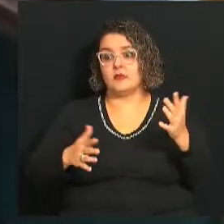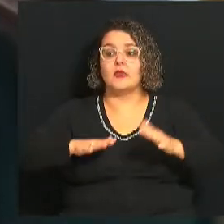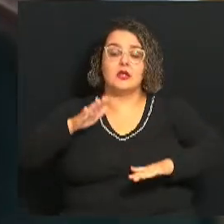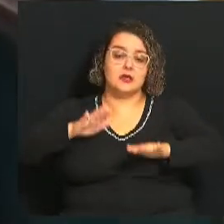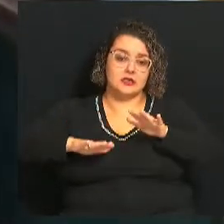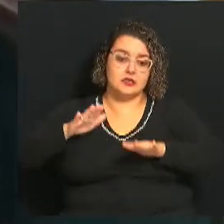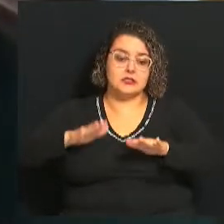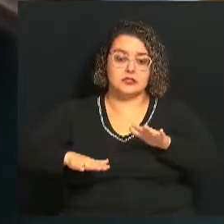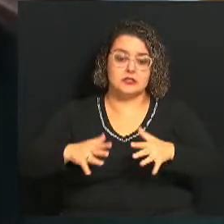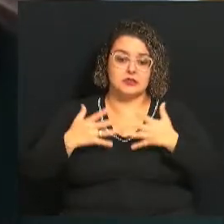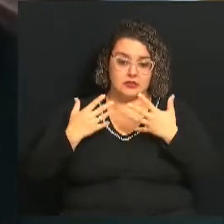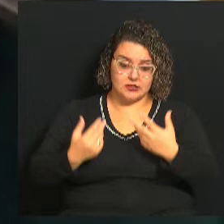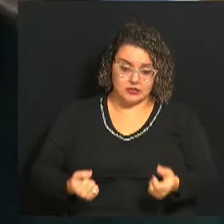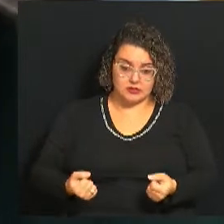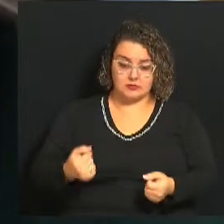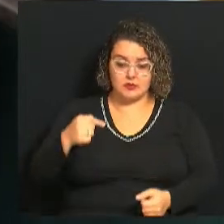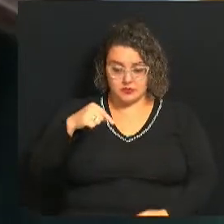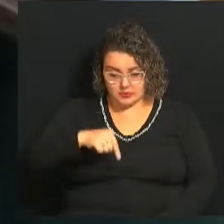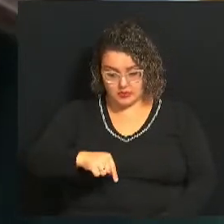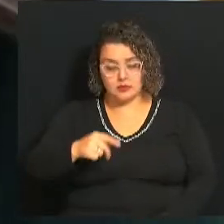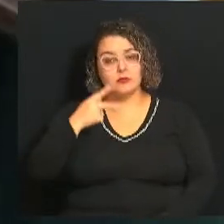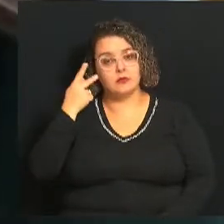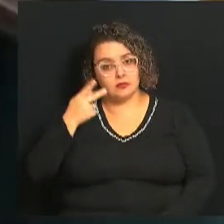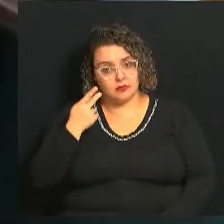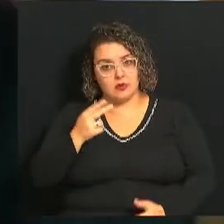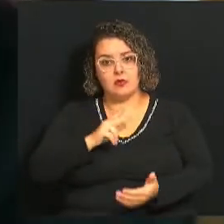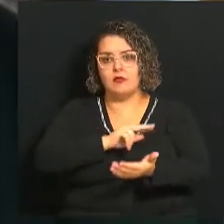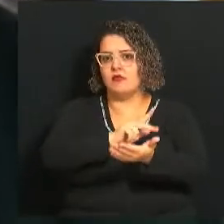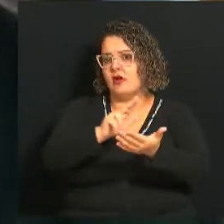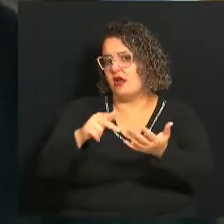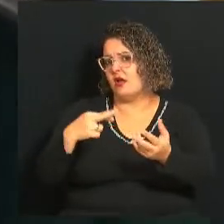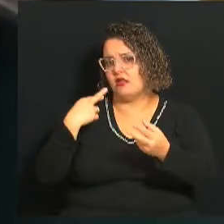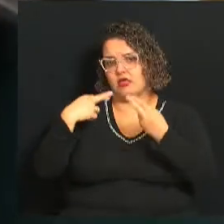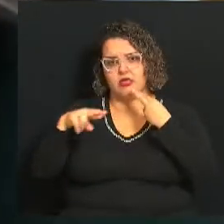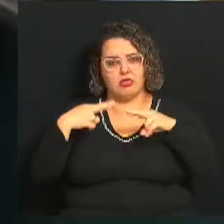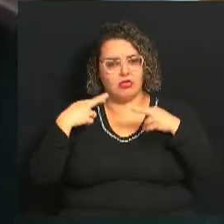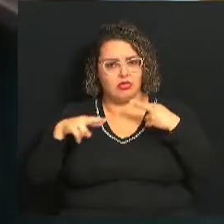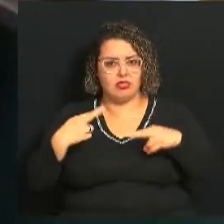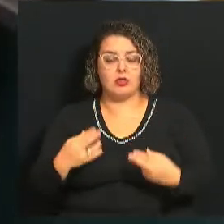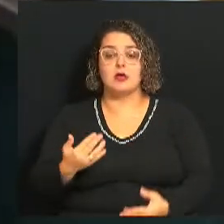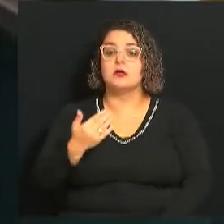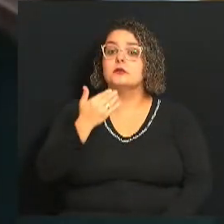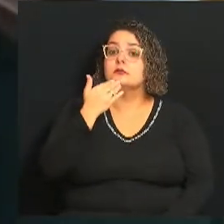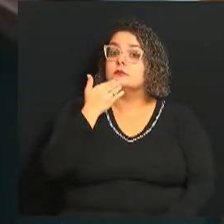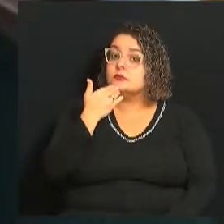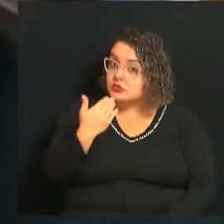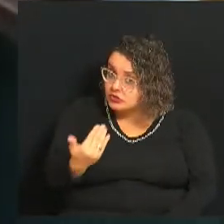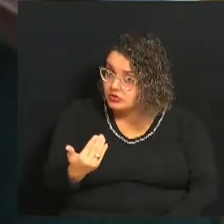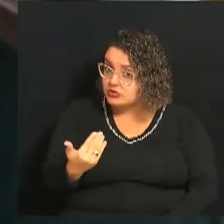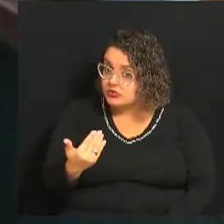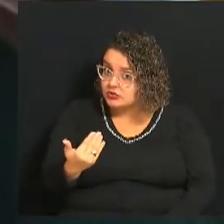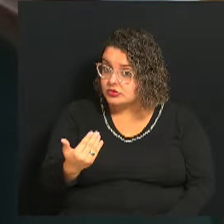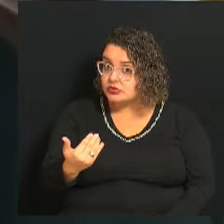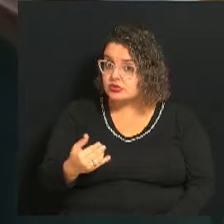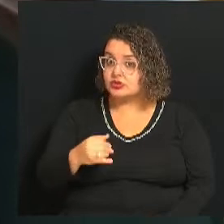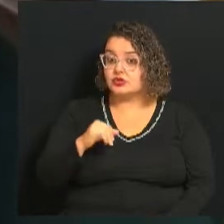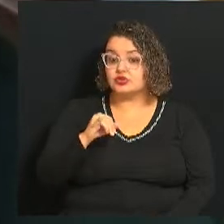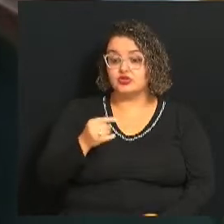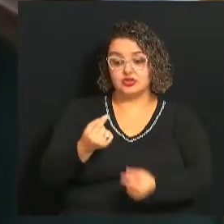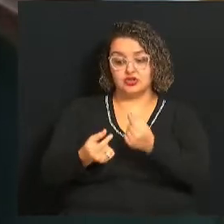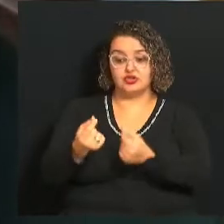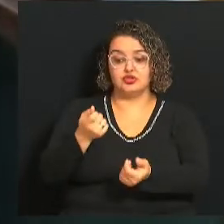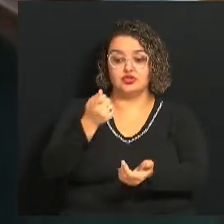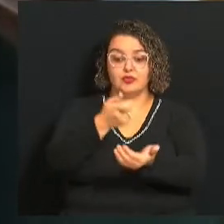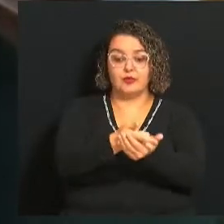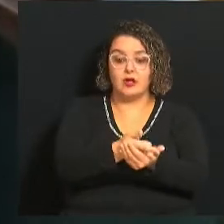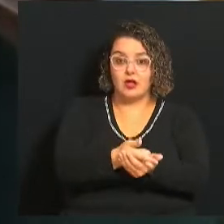aqui, vereadores, muitas reclamações e até pedidos de indenizações de